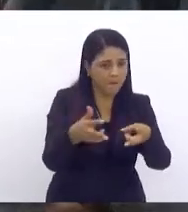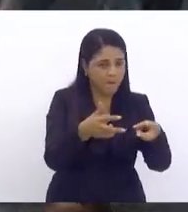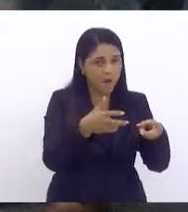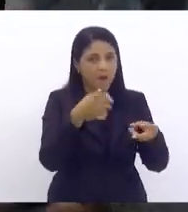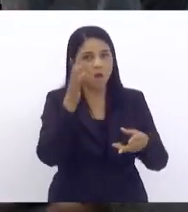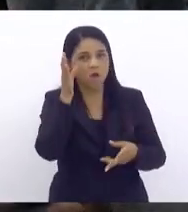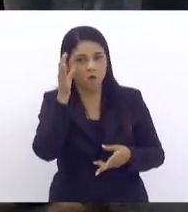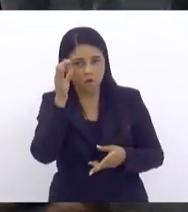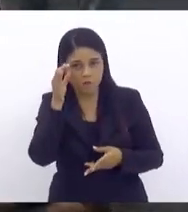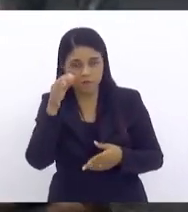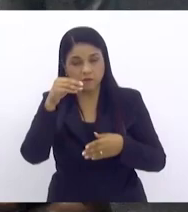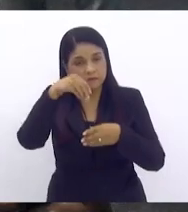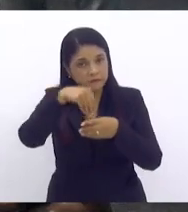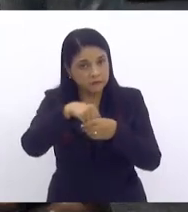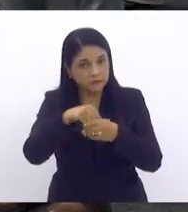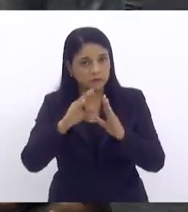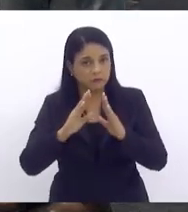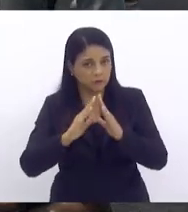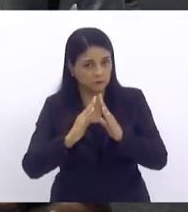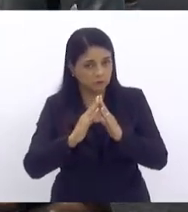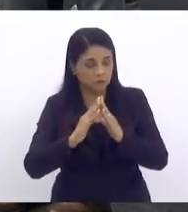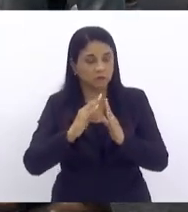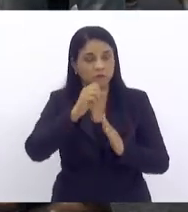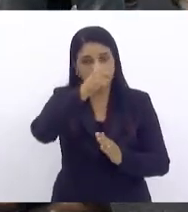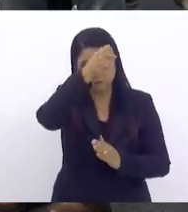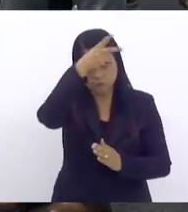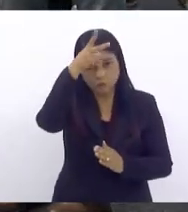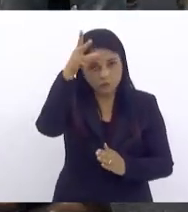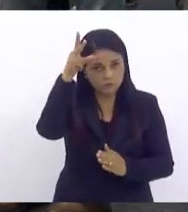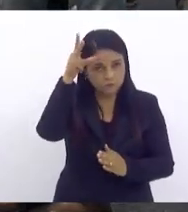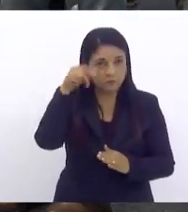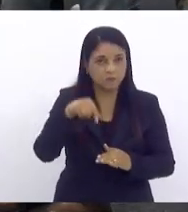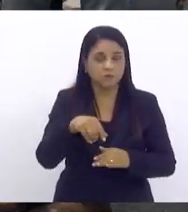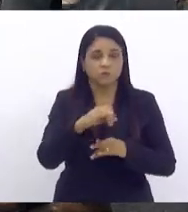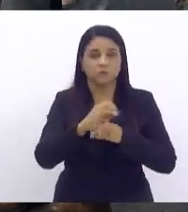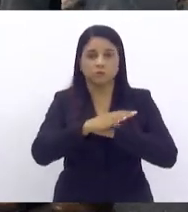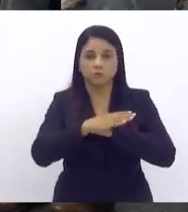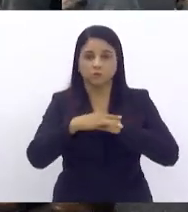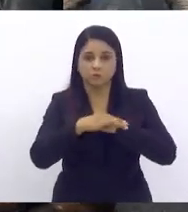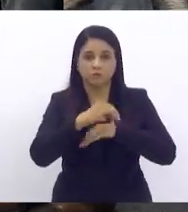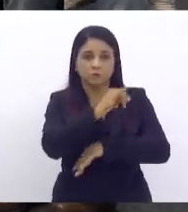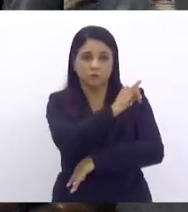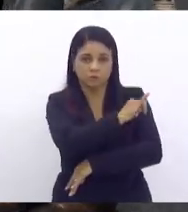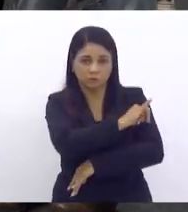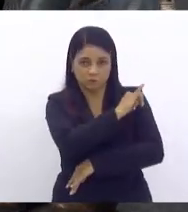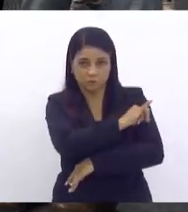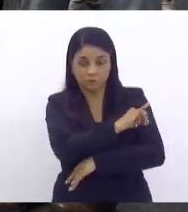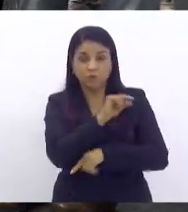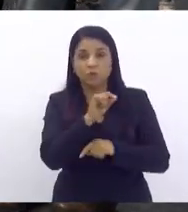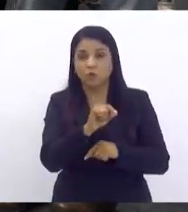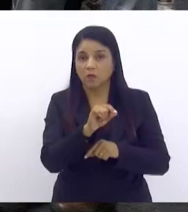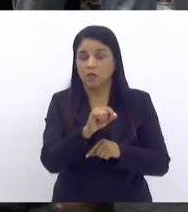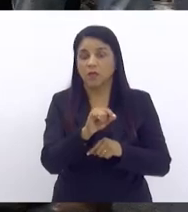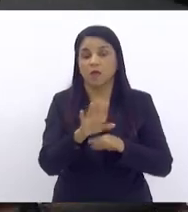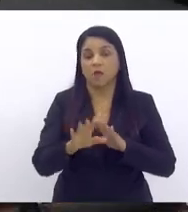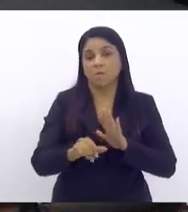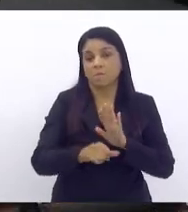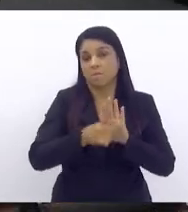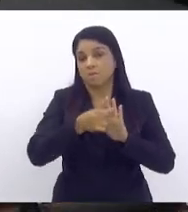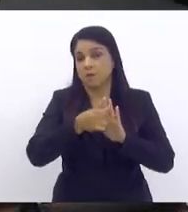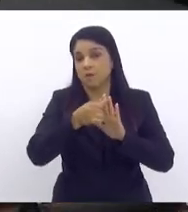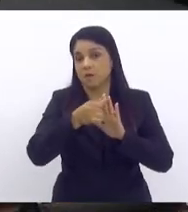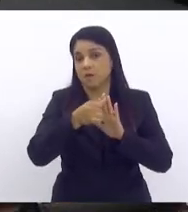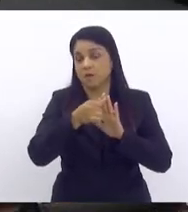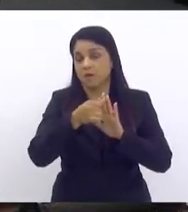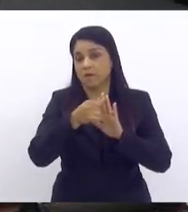recentemente no âmbito das escolas municipais do estado do Rio de Janeiro. Então, a primeira falácia a ser